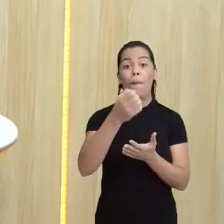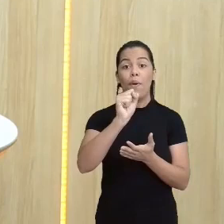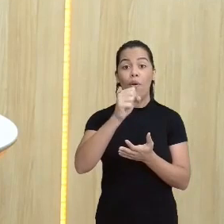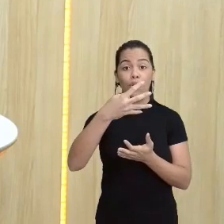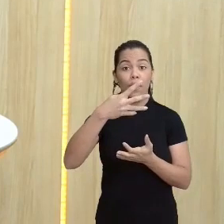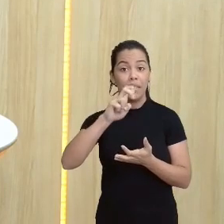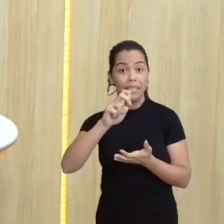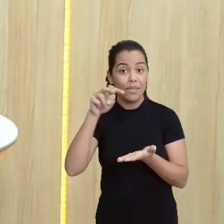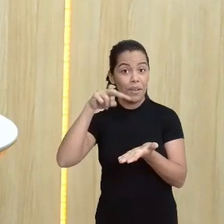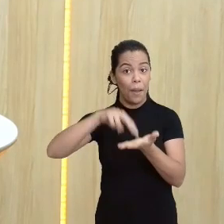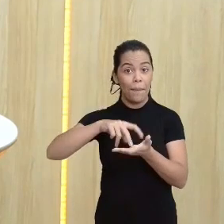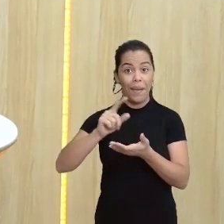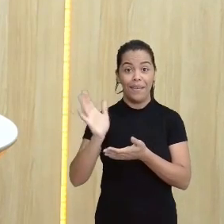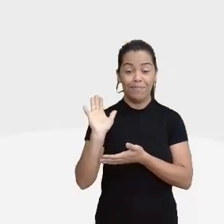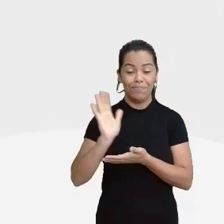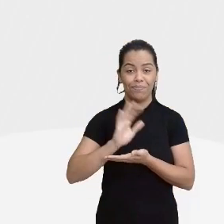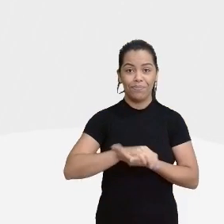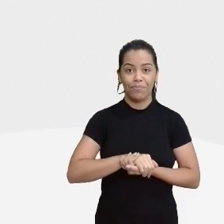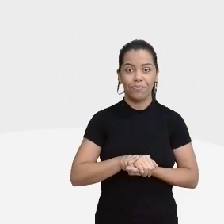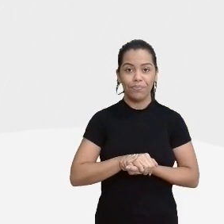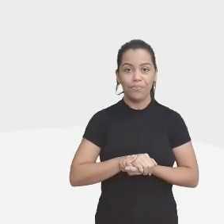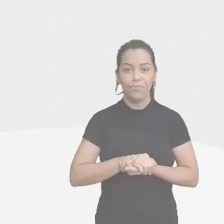manhã. Não percam!